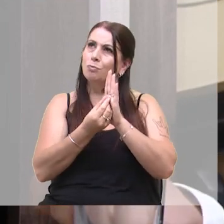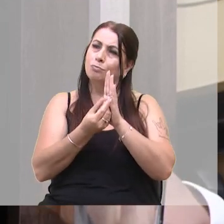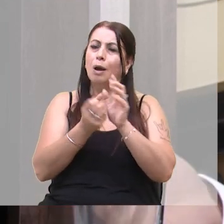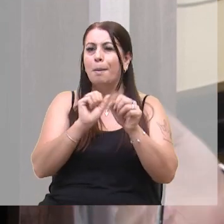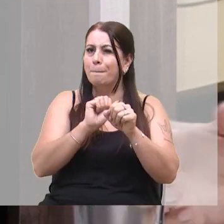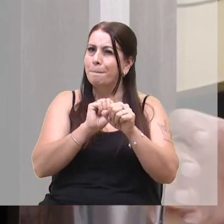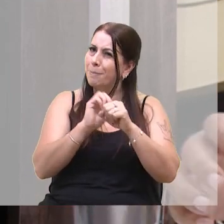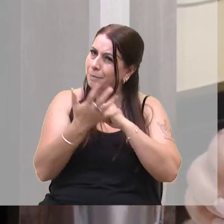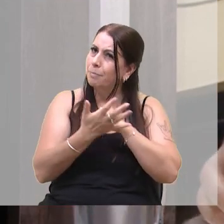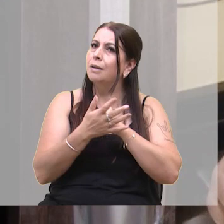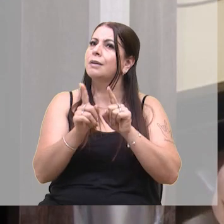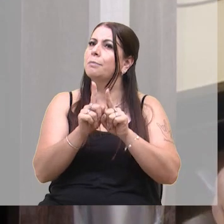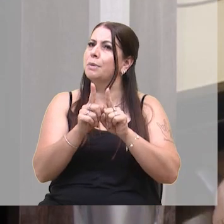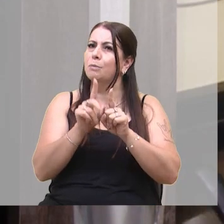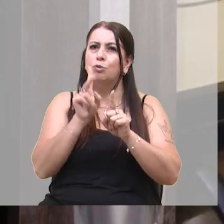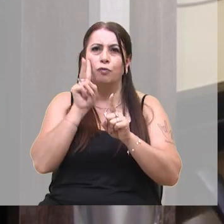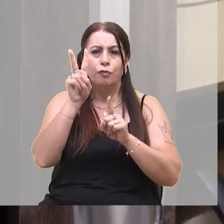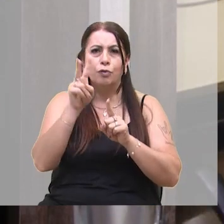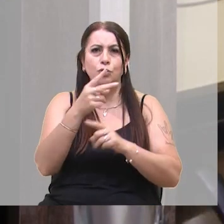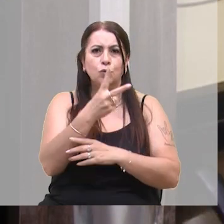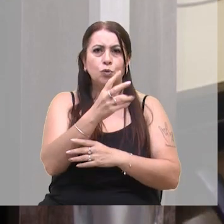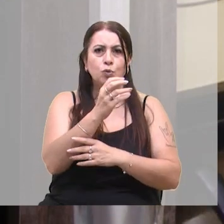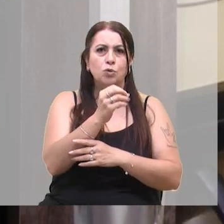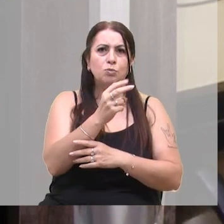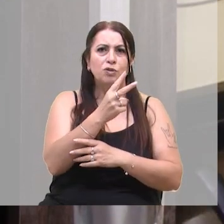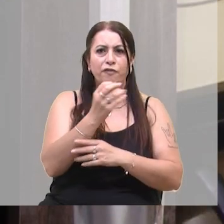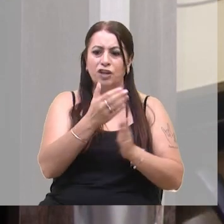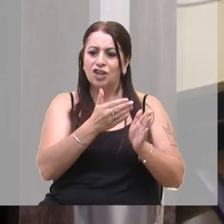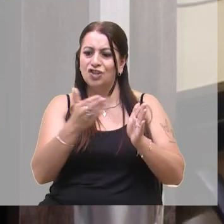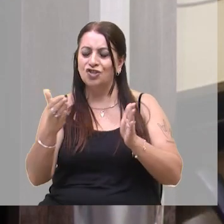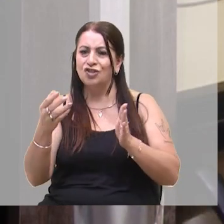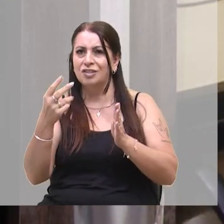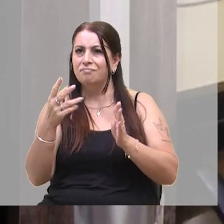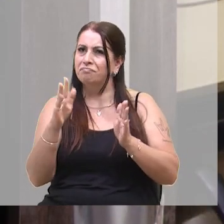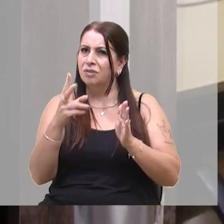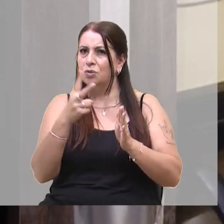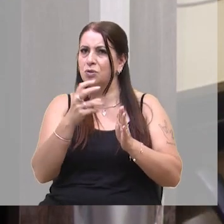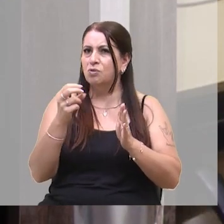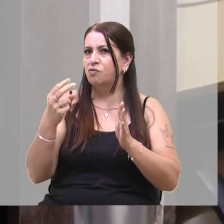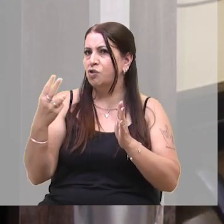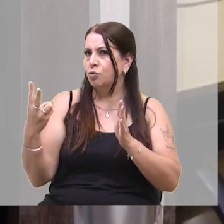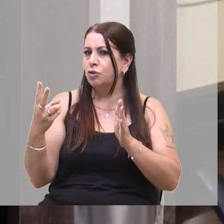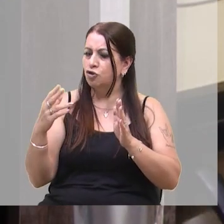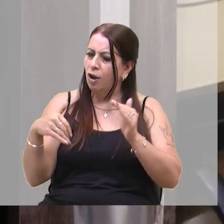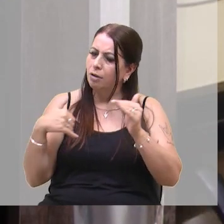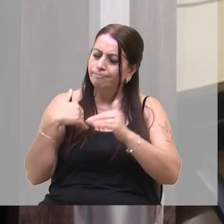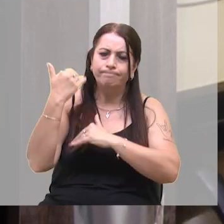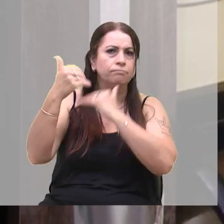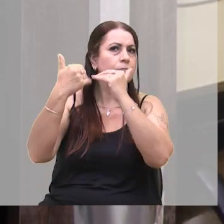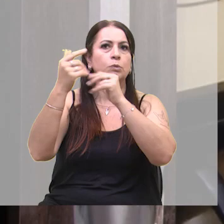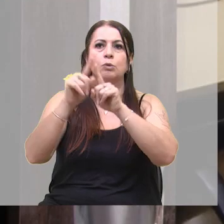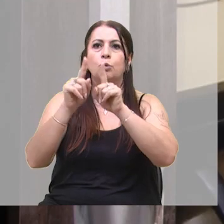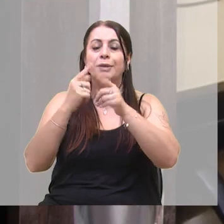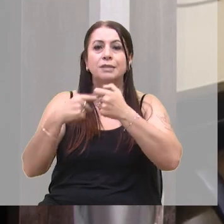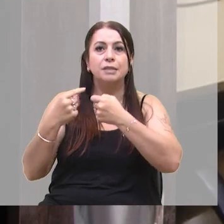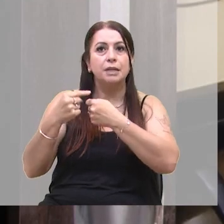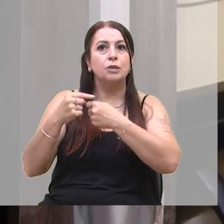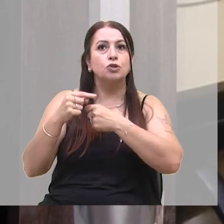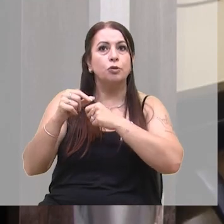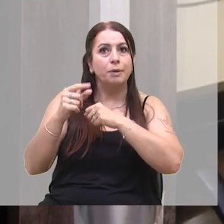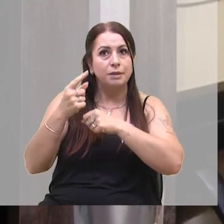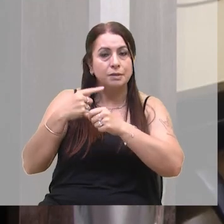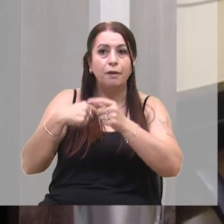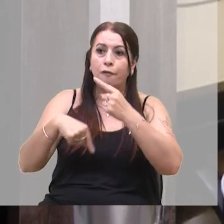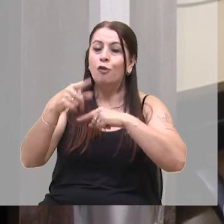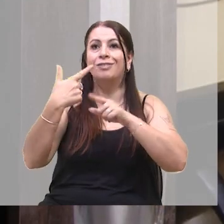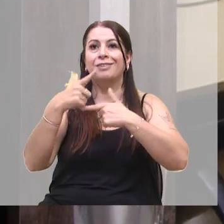conta da pandemia, isso muito forte, sobretudo ali entre os anos de 2020 e 2022. Superado esse